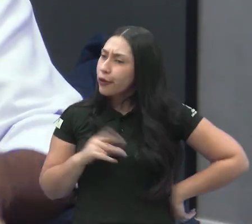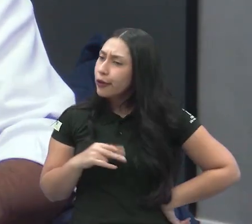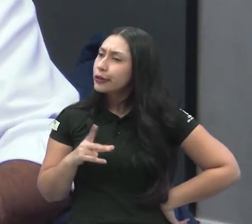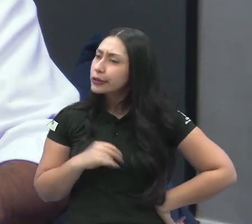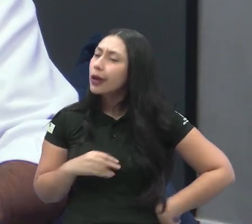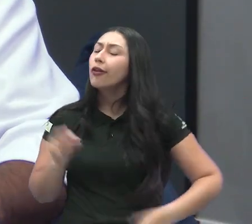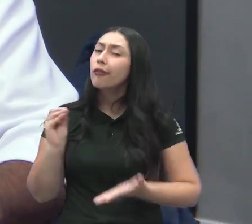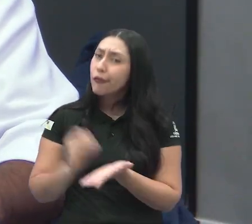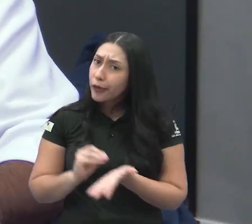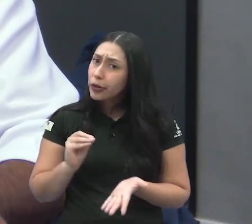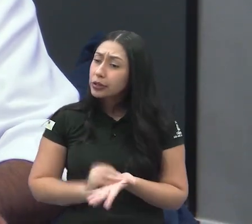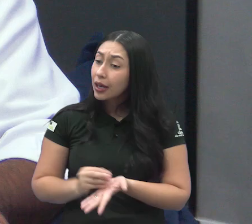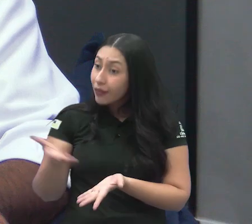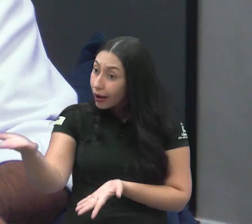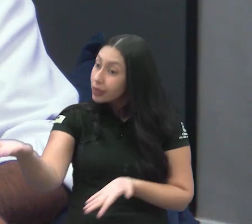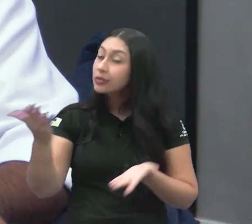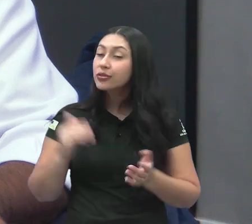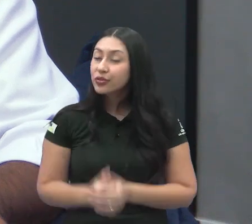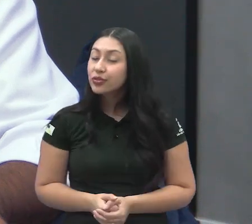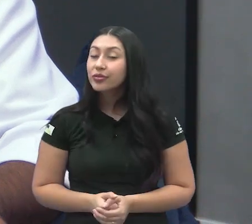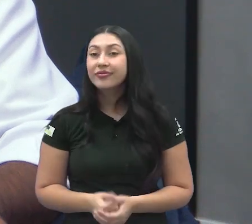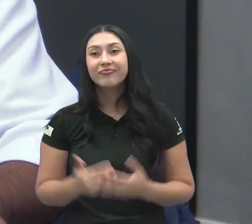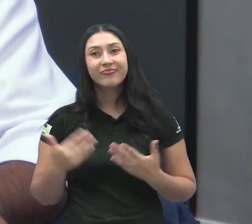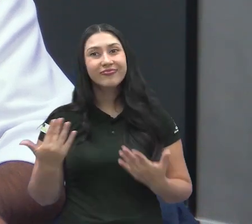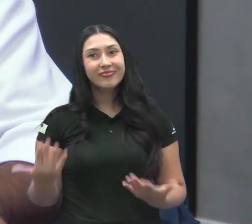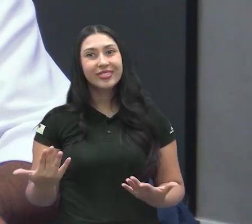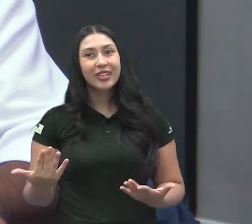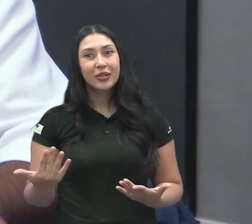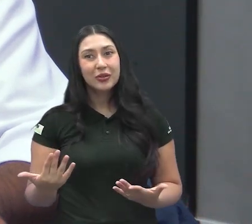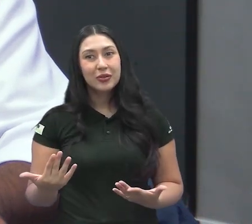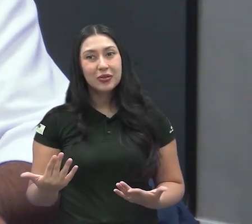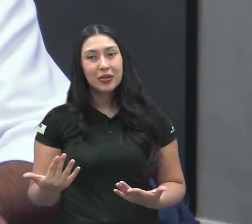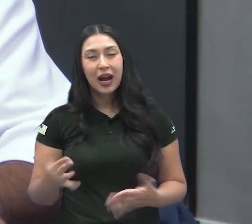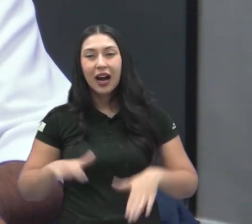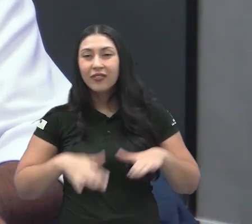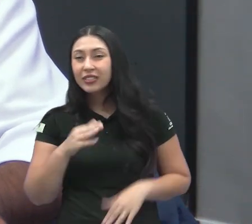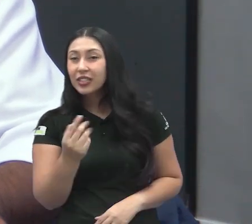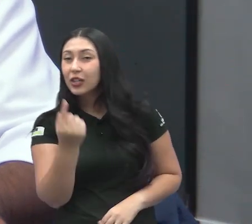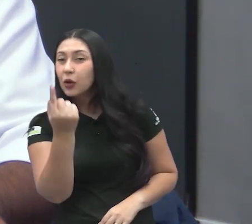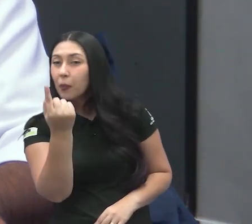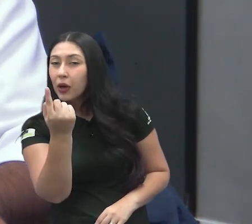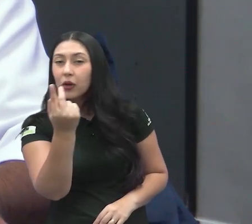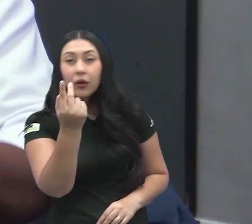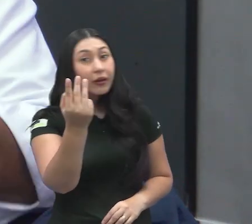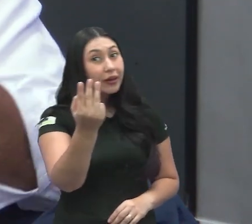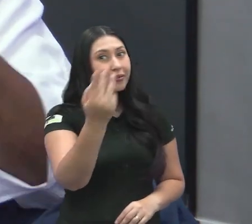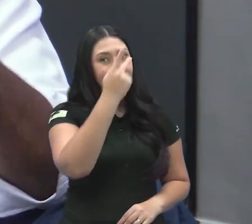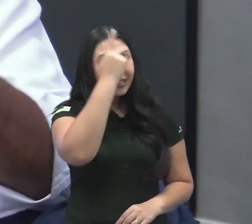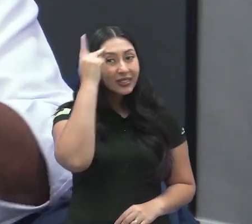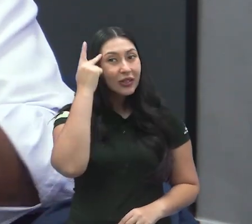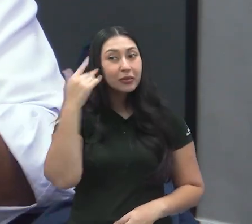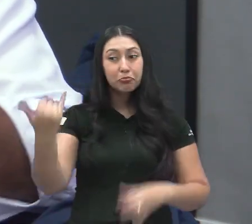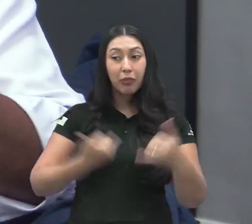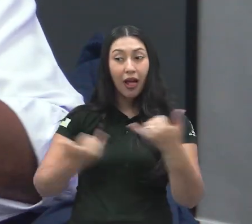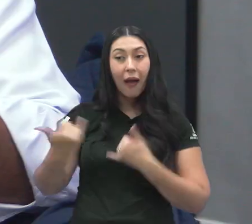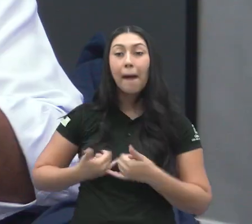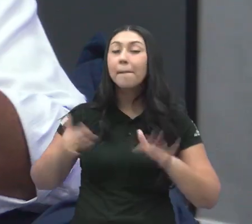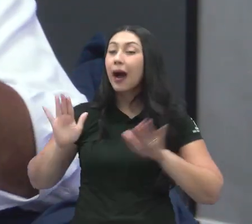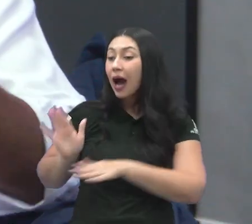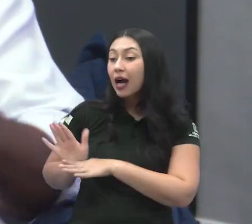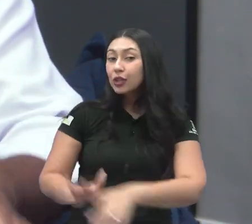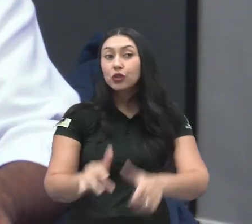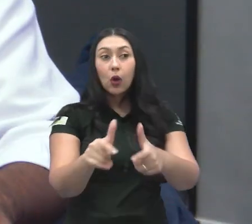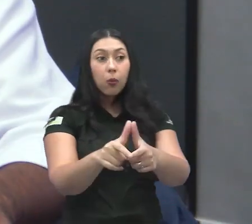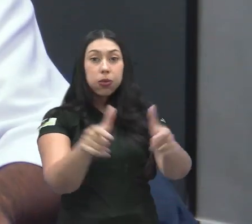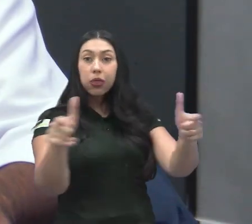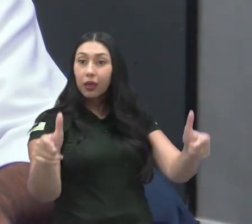estava faltando acontecer isso. Então você, através de 2, 3 pessoas que você ouve, você atende um número que você